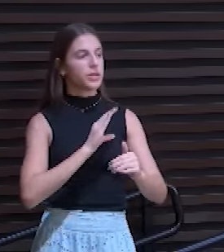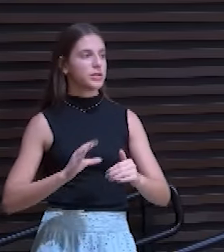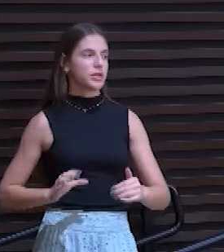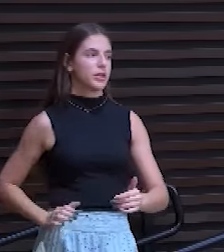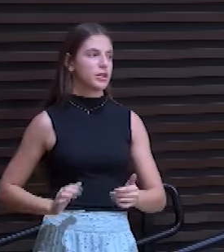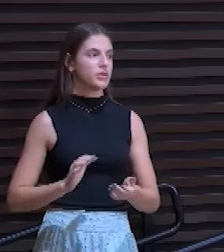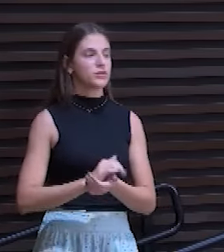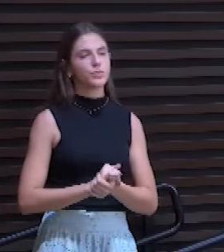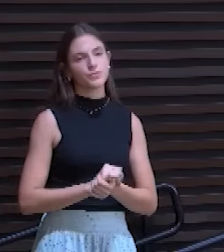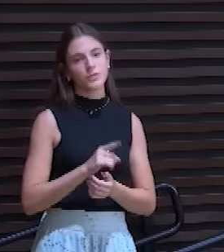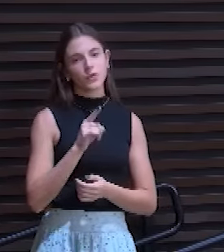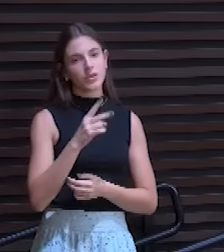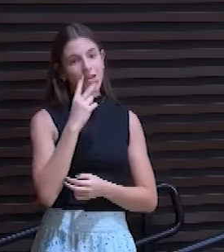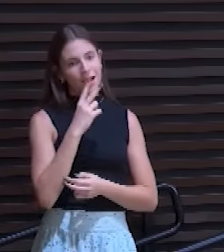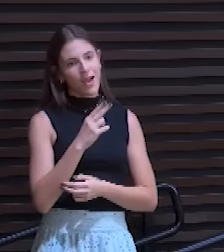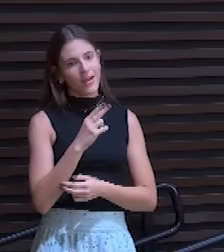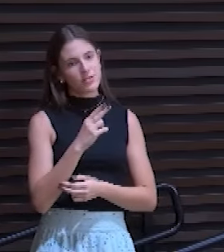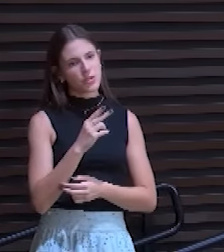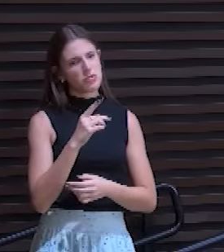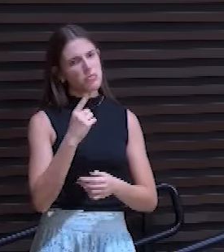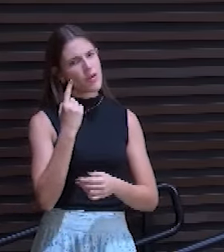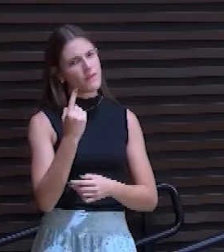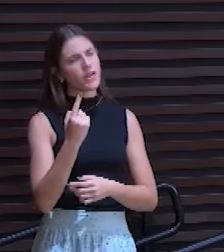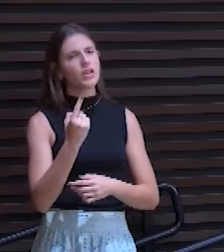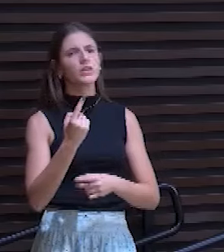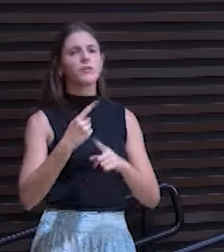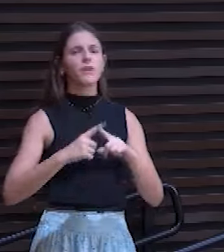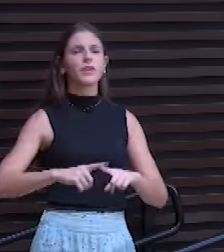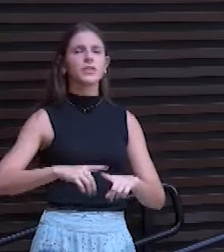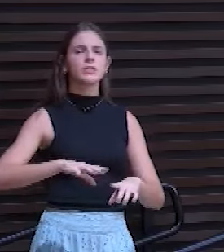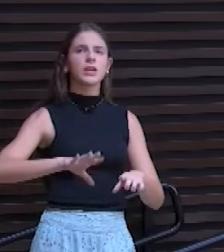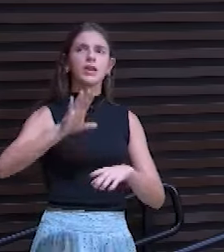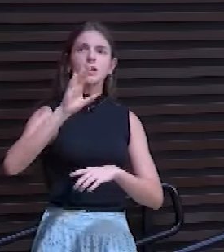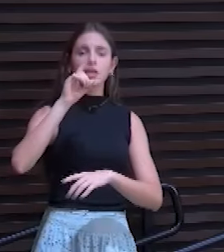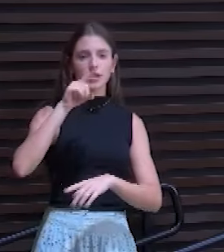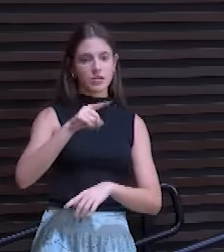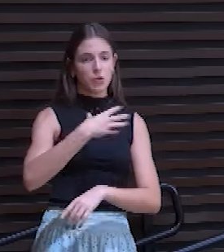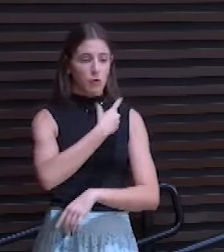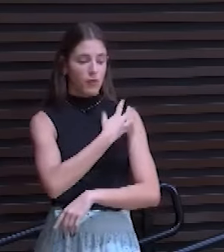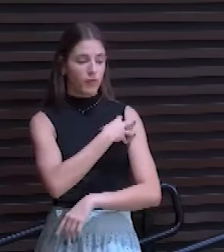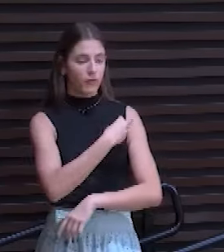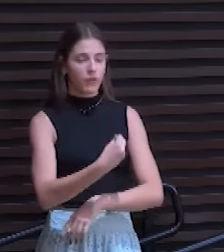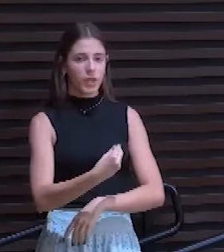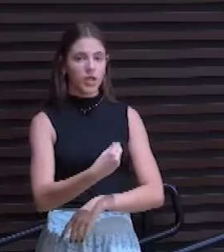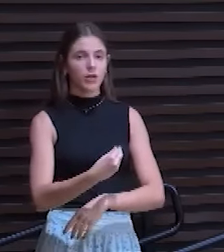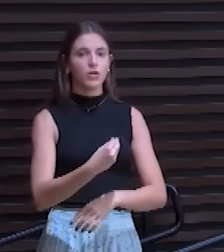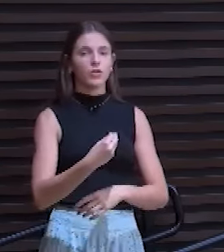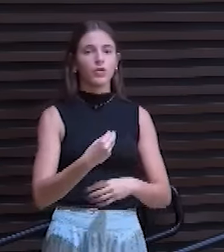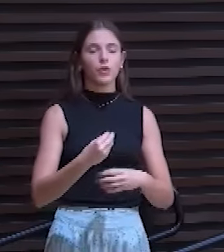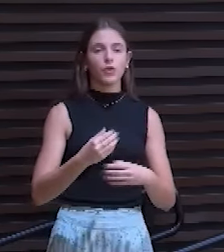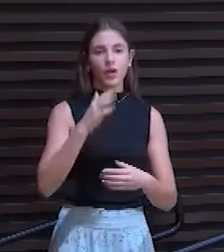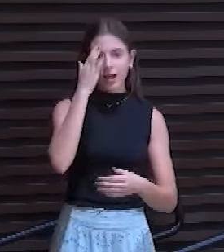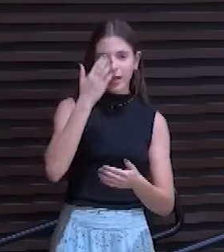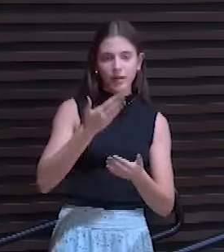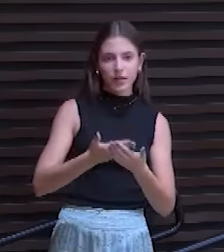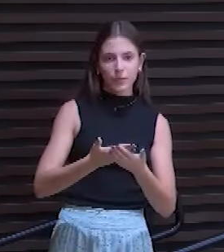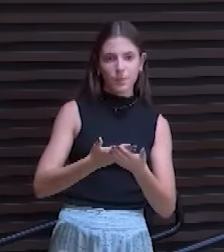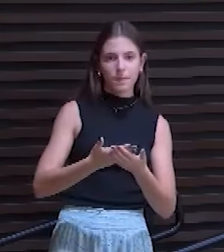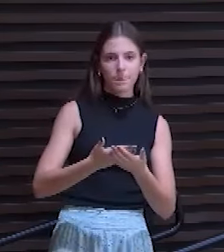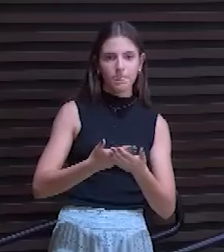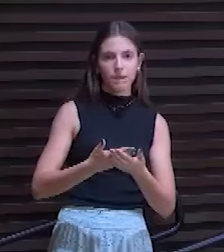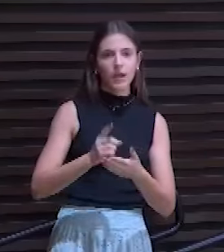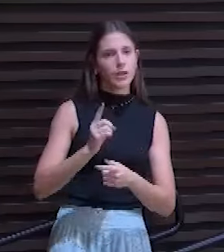Você acha que uma vez que o seu filho creu nisso, Deus não vai cuidar dele? Aquele que não poupou seu próprio filho, antes o entregou por todos